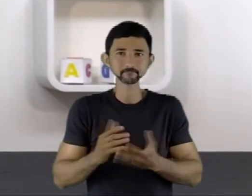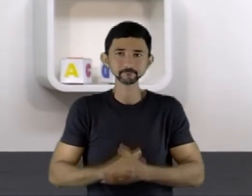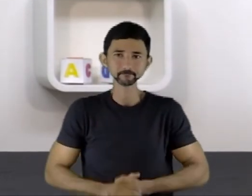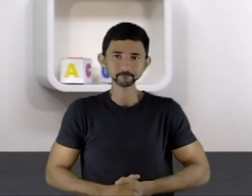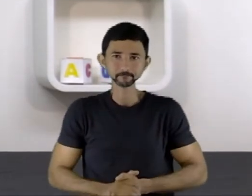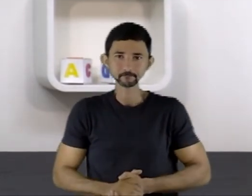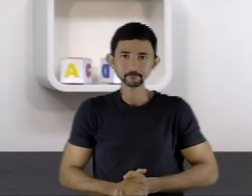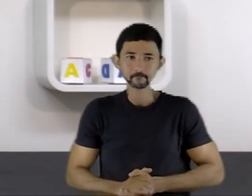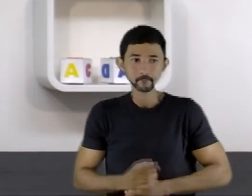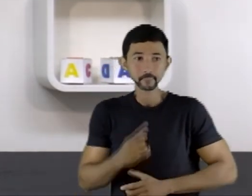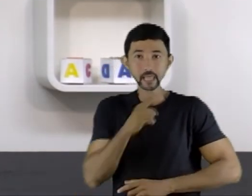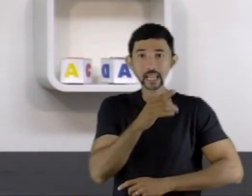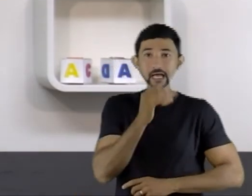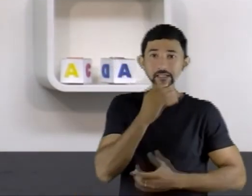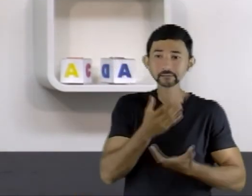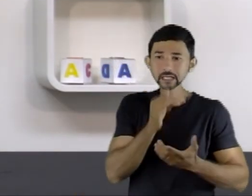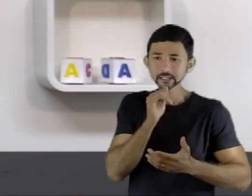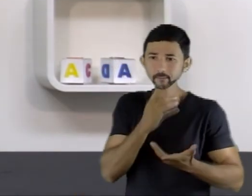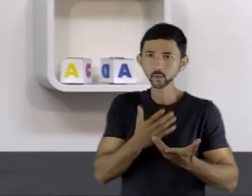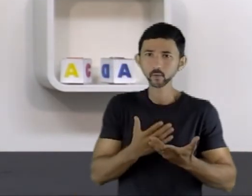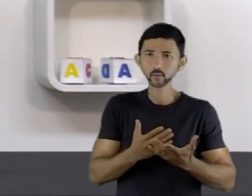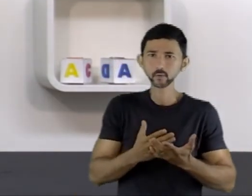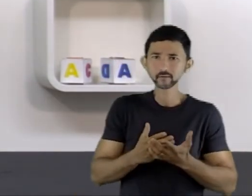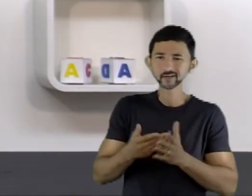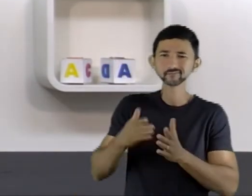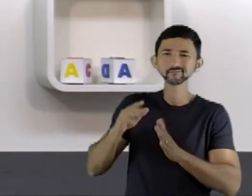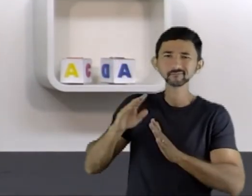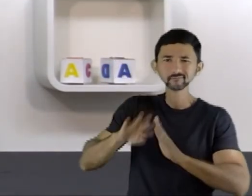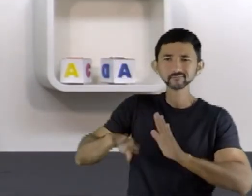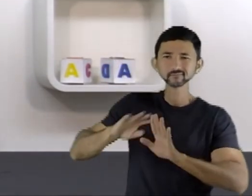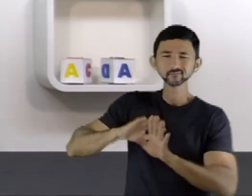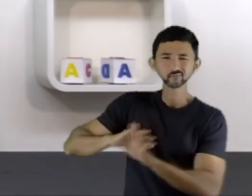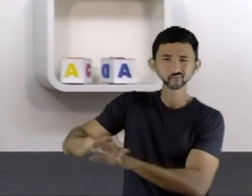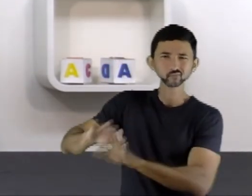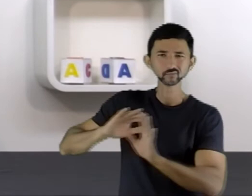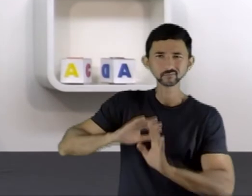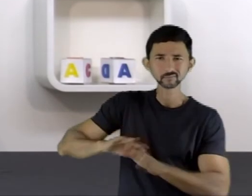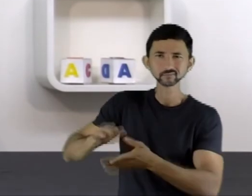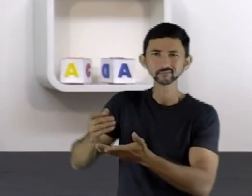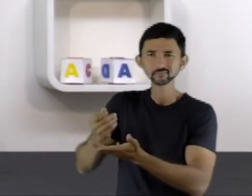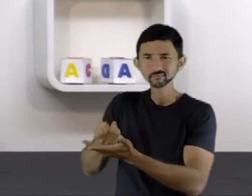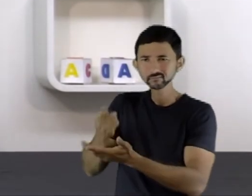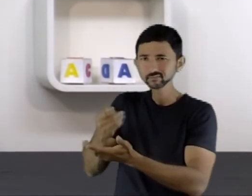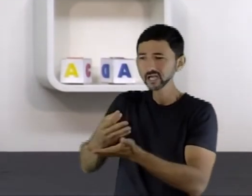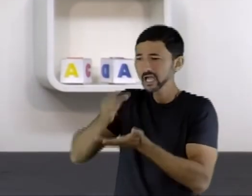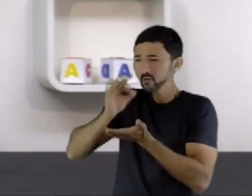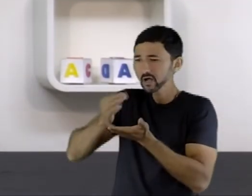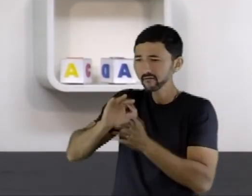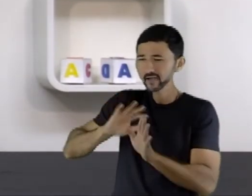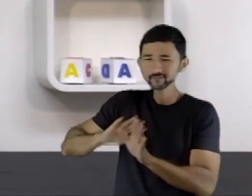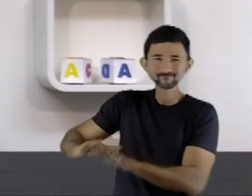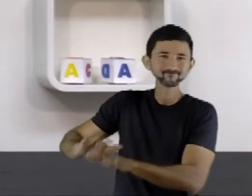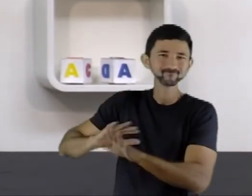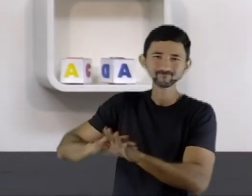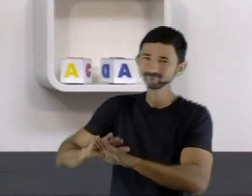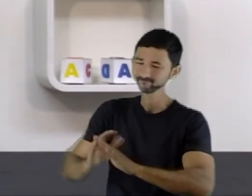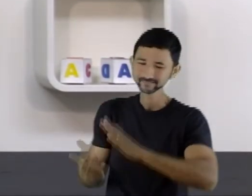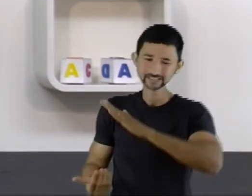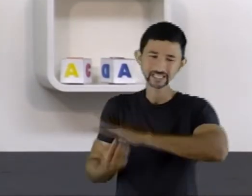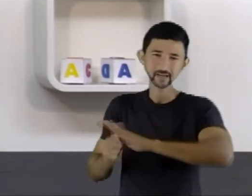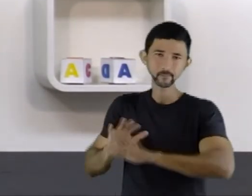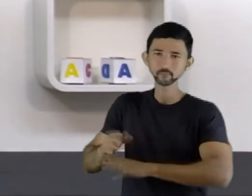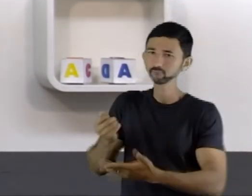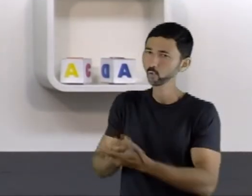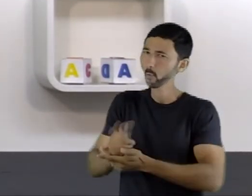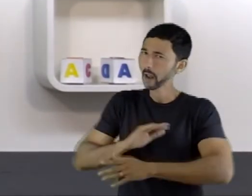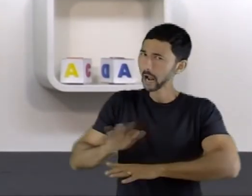não, tá? Então, eles foram cortando tudo que não era essencial para eles. E o nosso café foi cortado, não foi mais